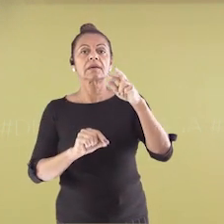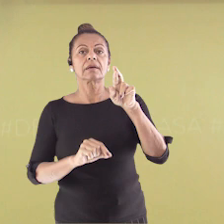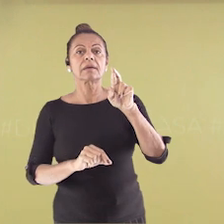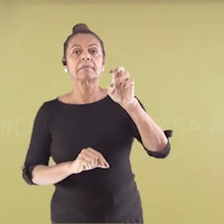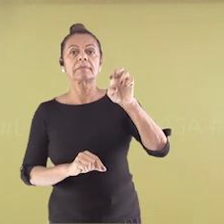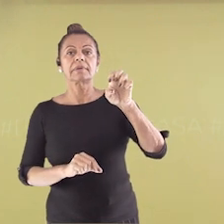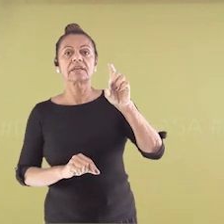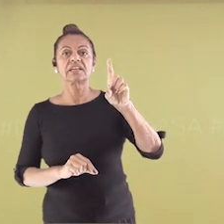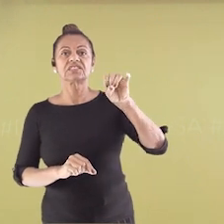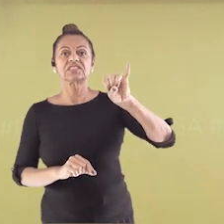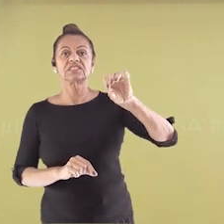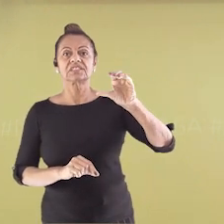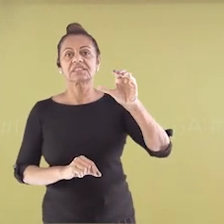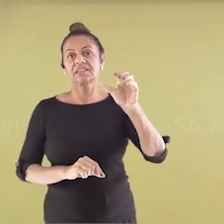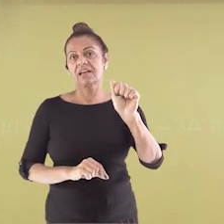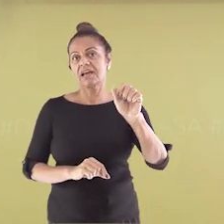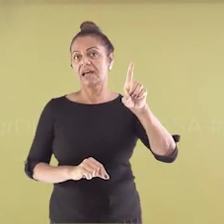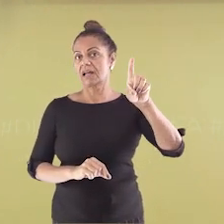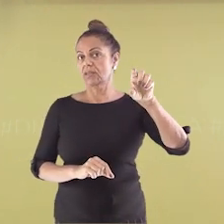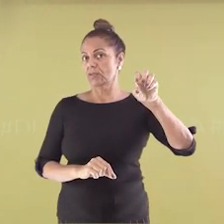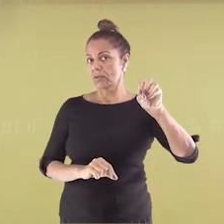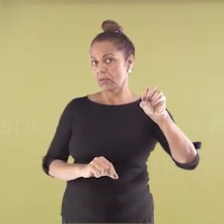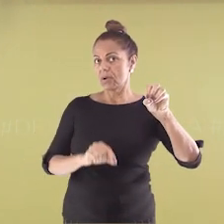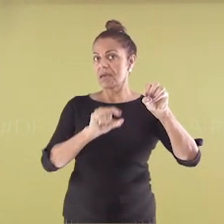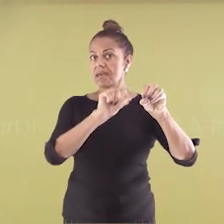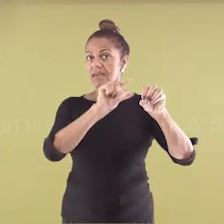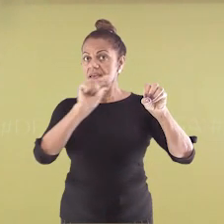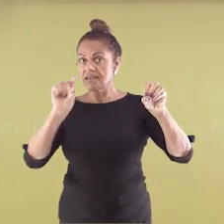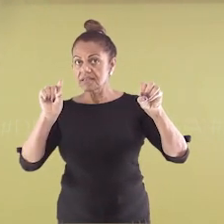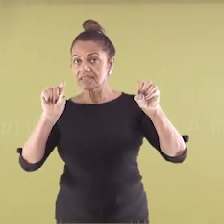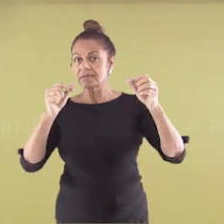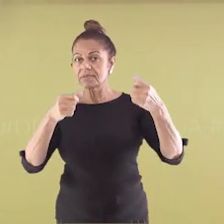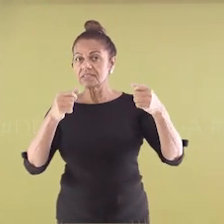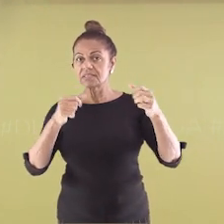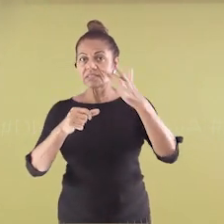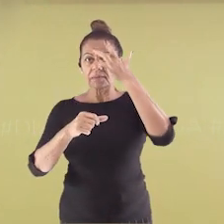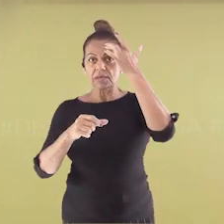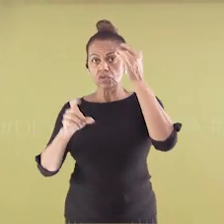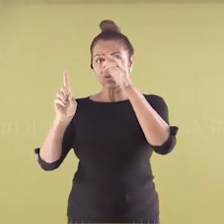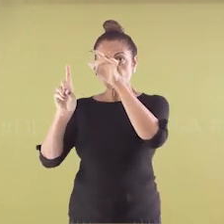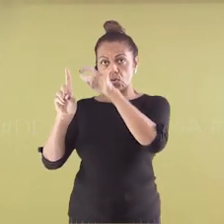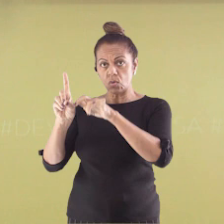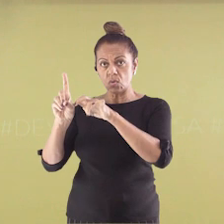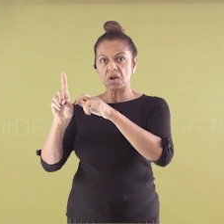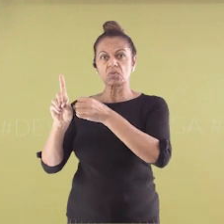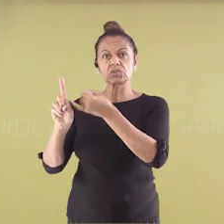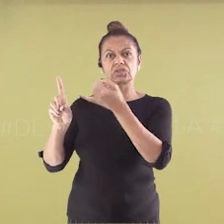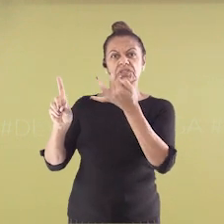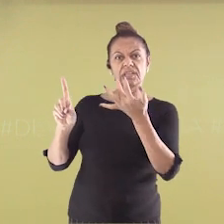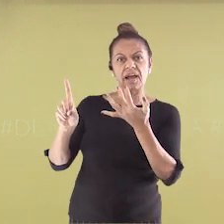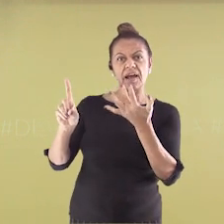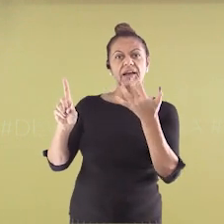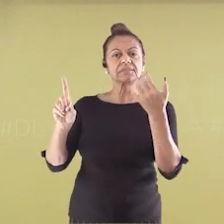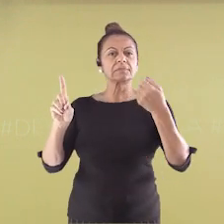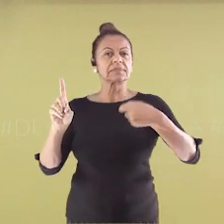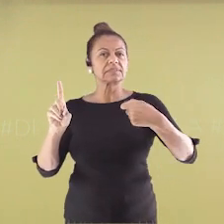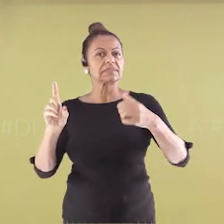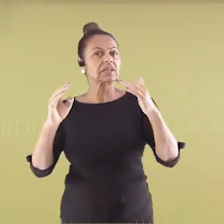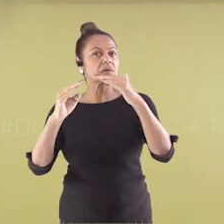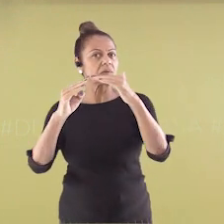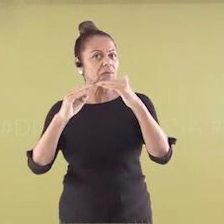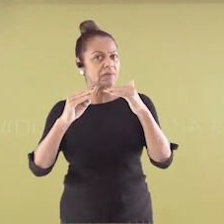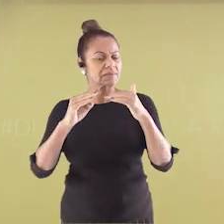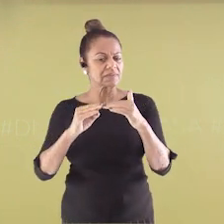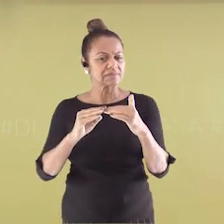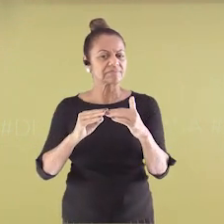sujeito. Outro termo essencial da oração é o predicado. O predicado é aquilo que se afirma sobre o